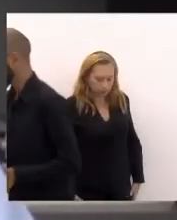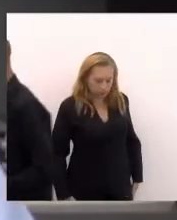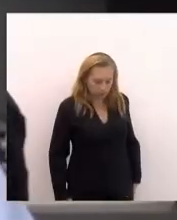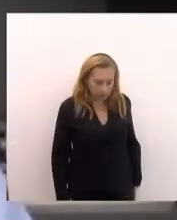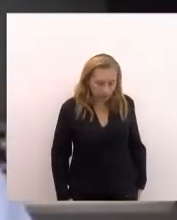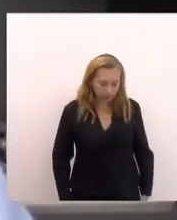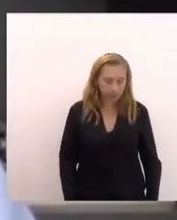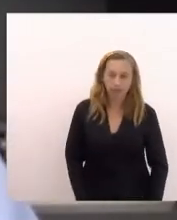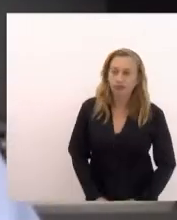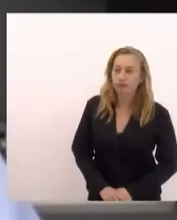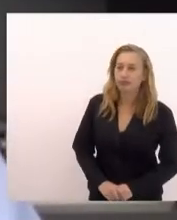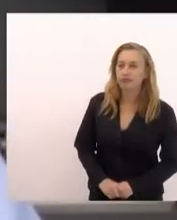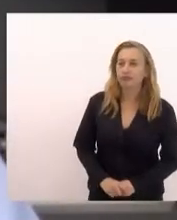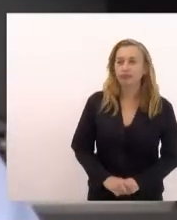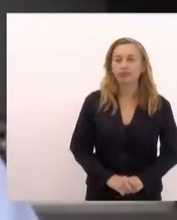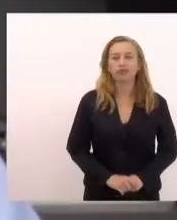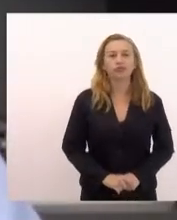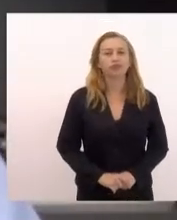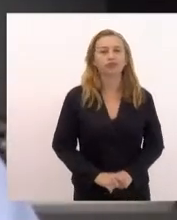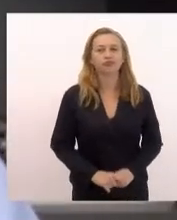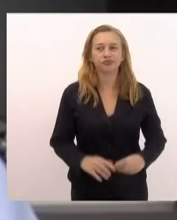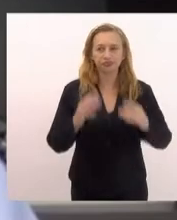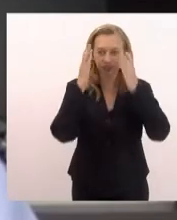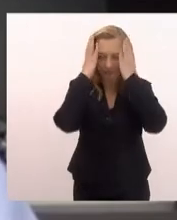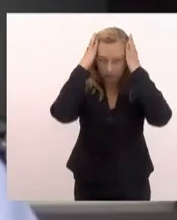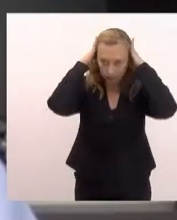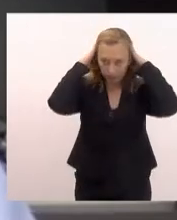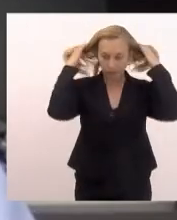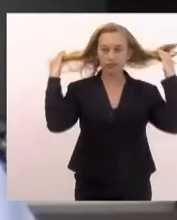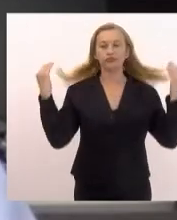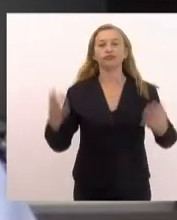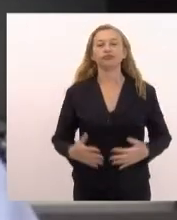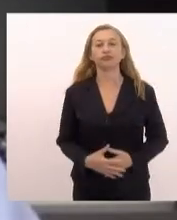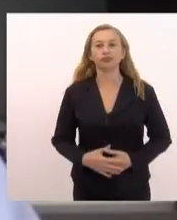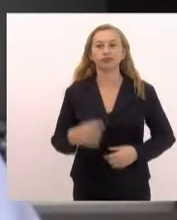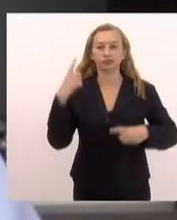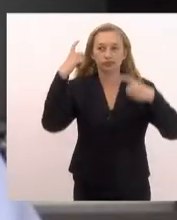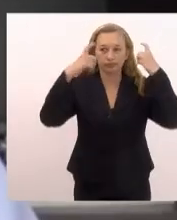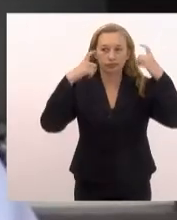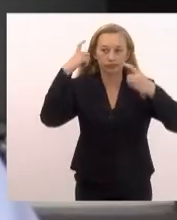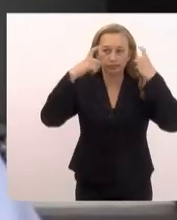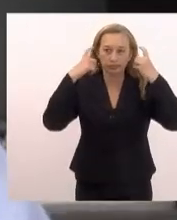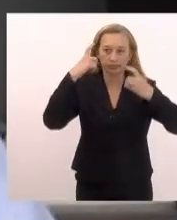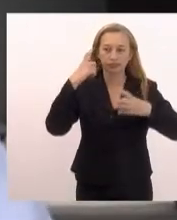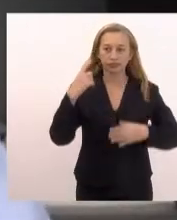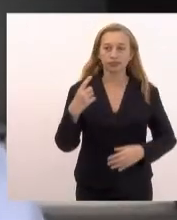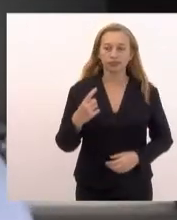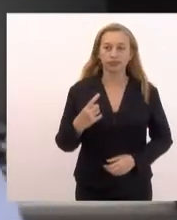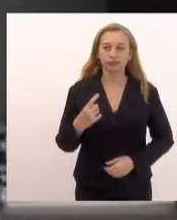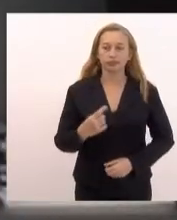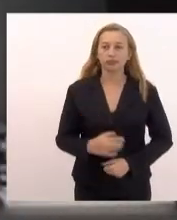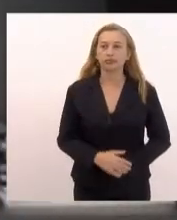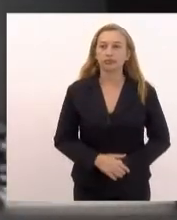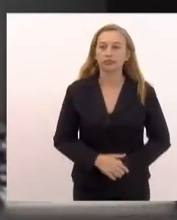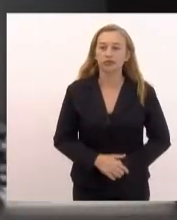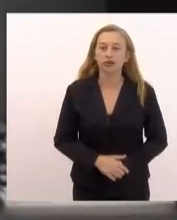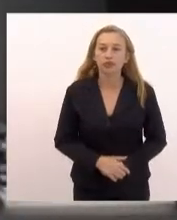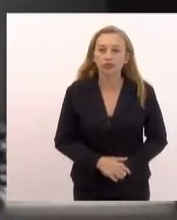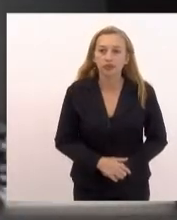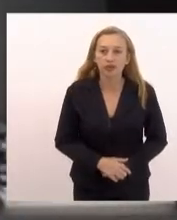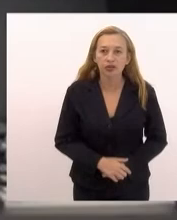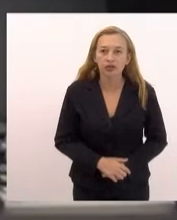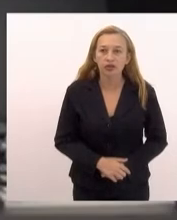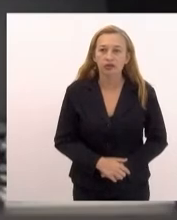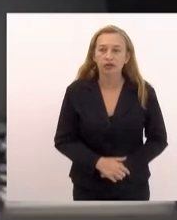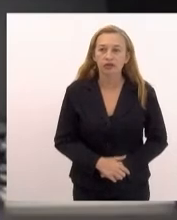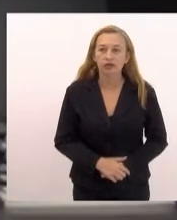o registro, né, do nosso repúdio e da nossa preocupação com relação a esse tipo de